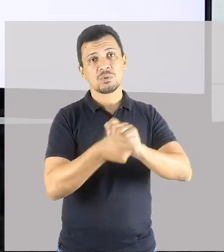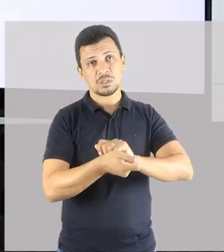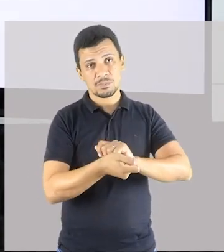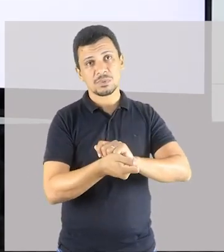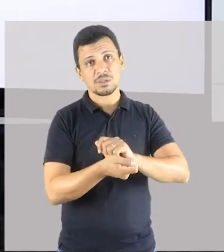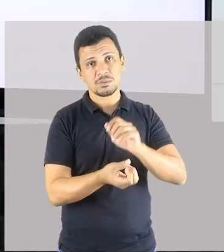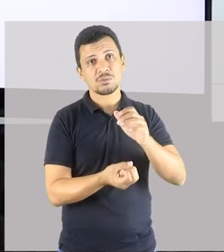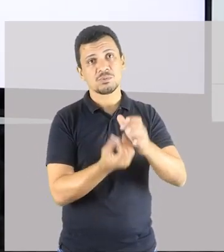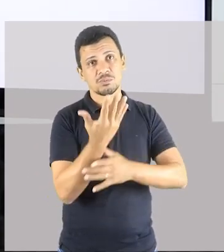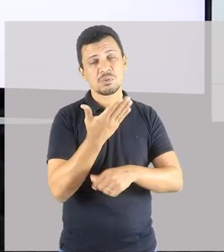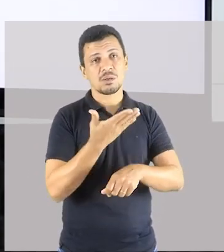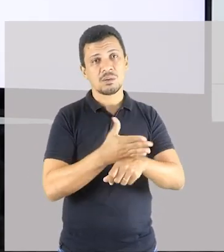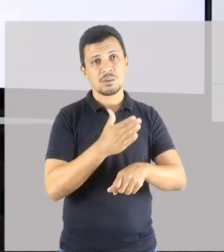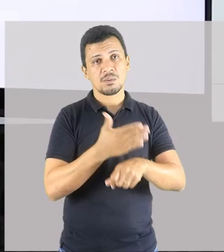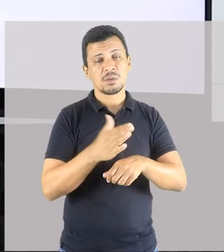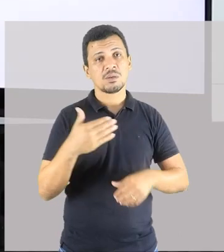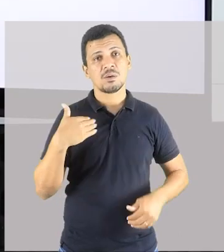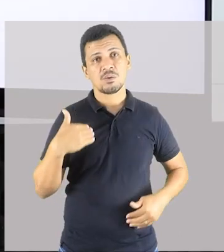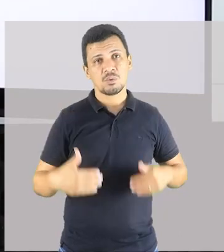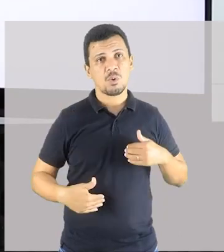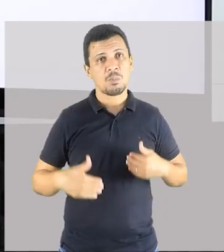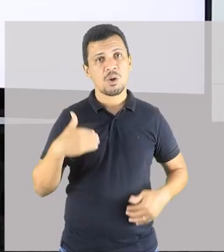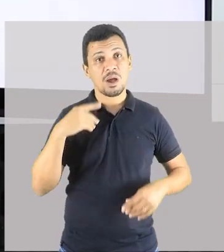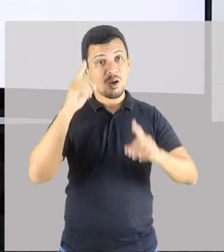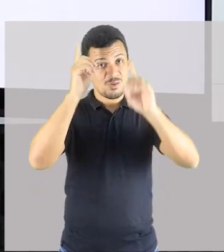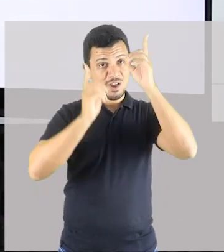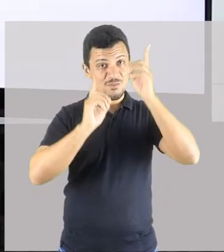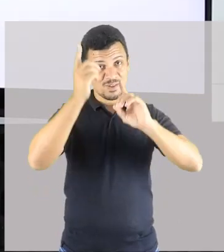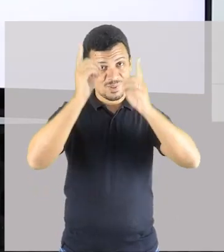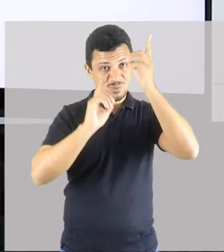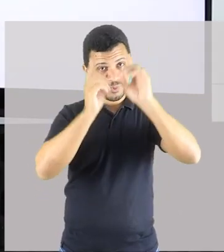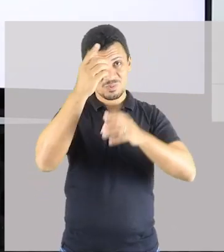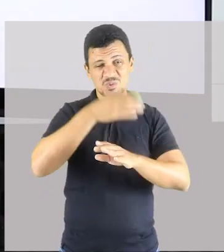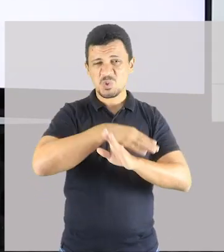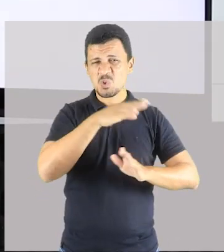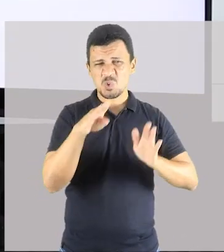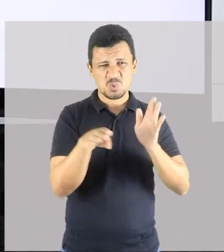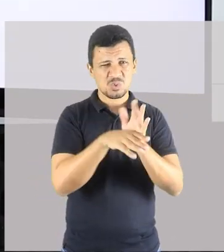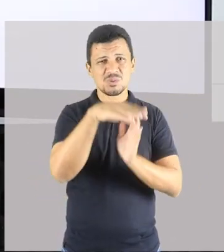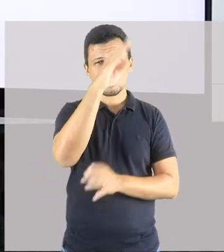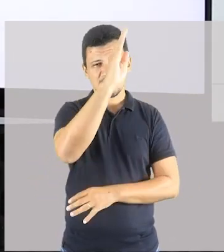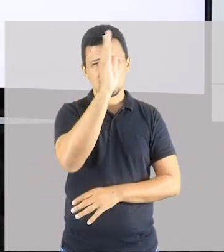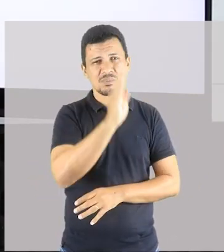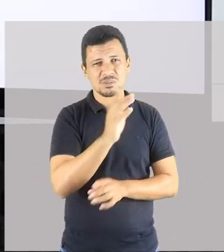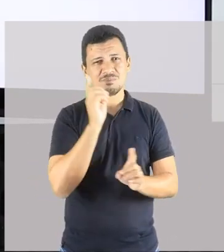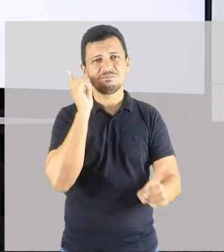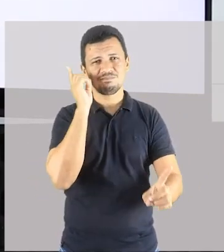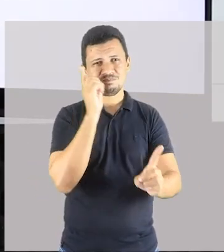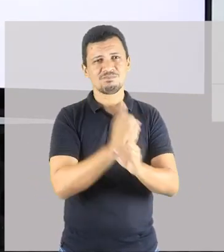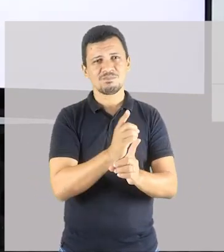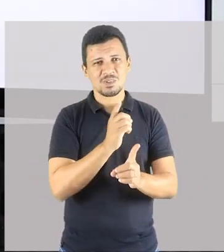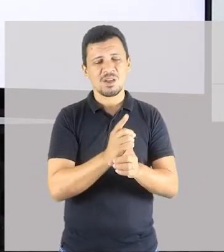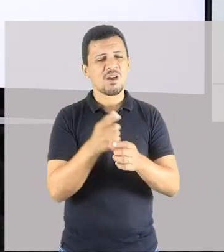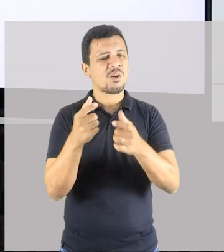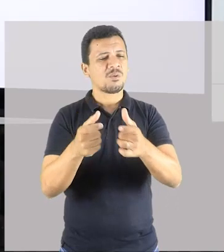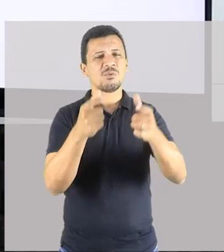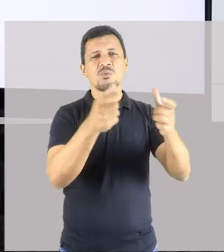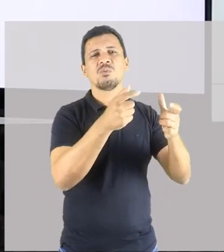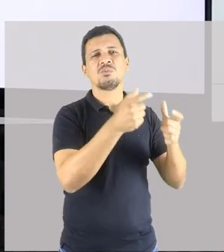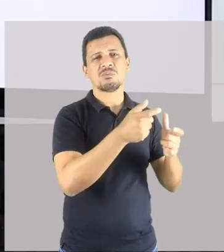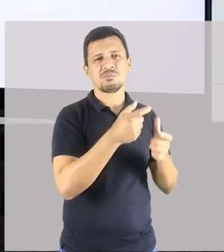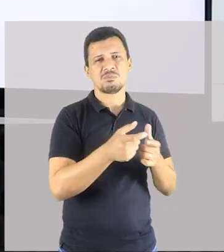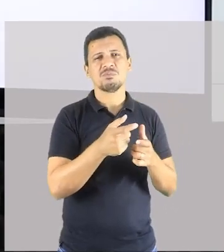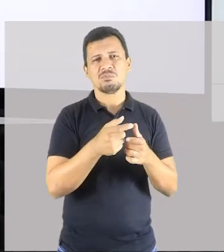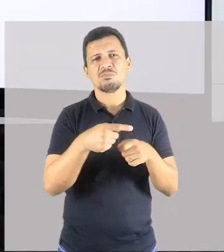adaptados para essa prática corporal de aventura. Então, todo o Brasil a gente consegue ver em várias praças,